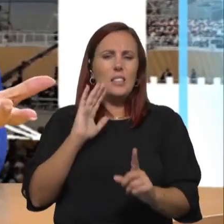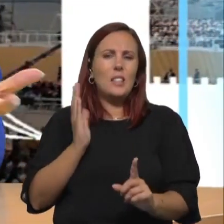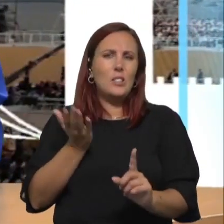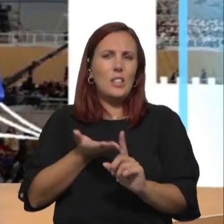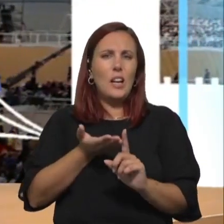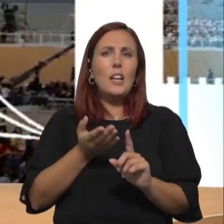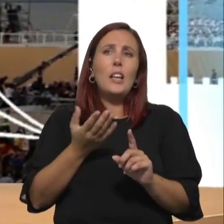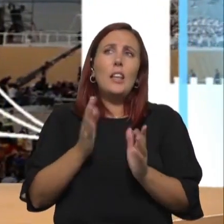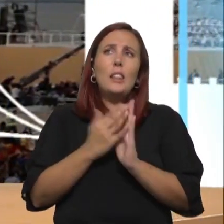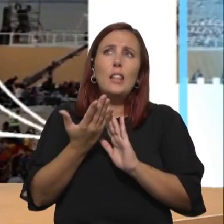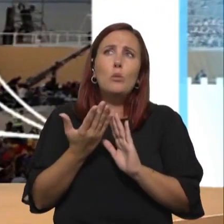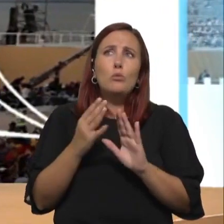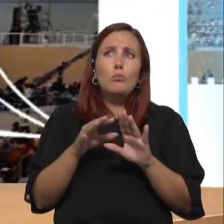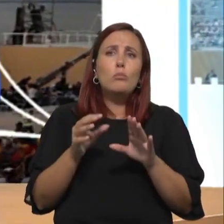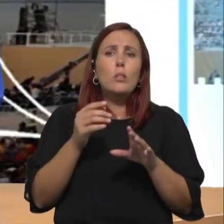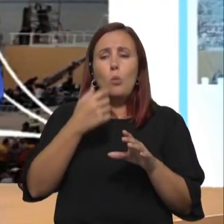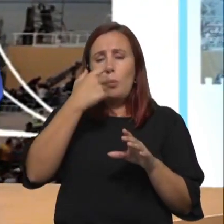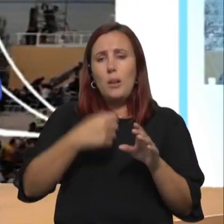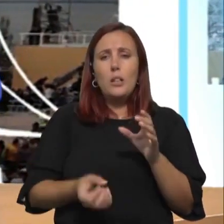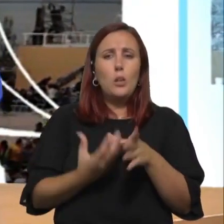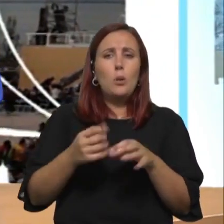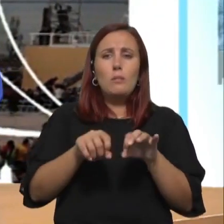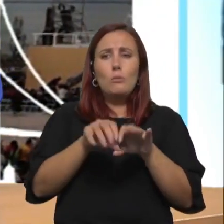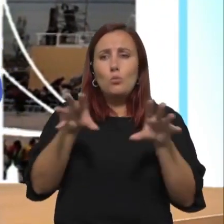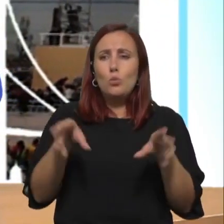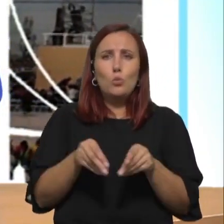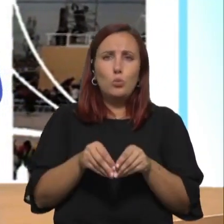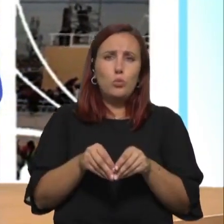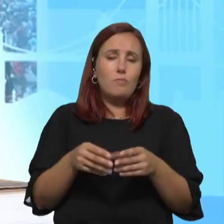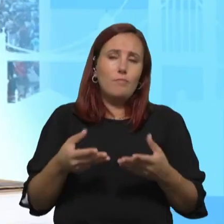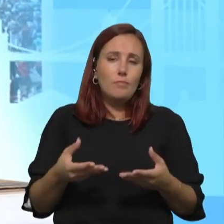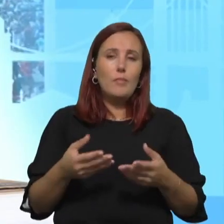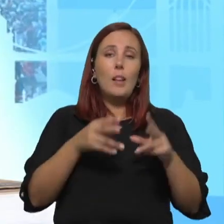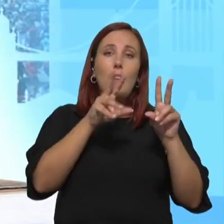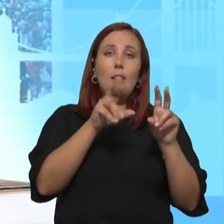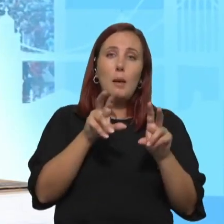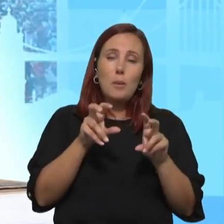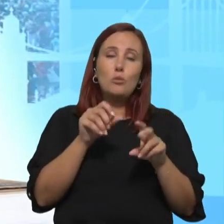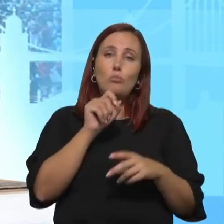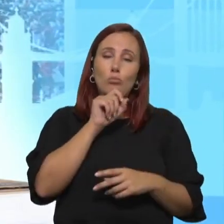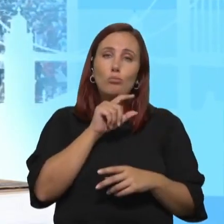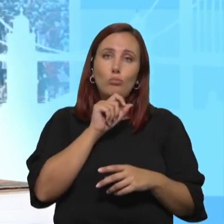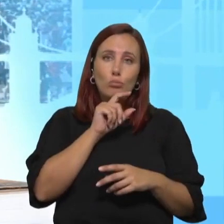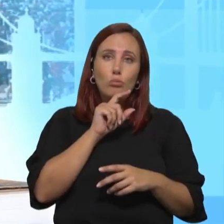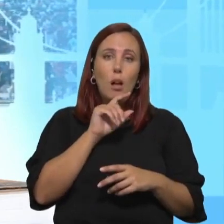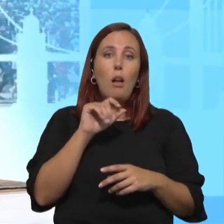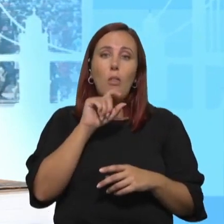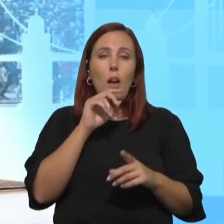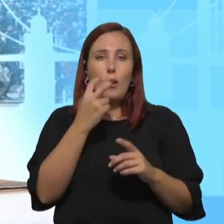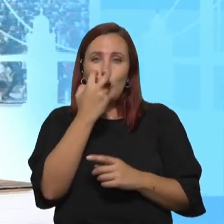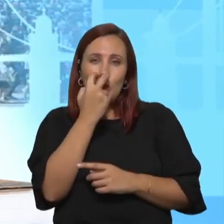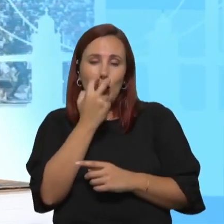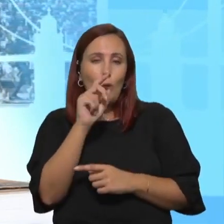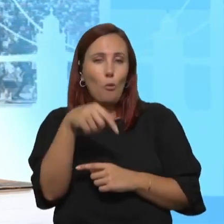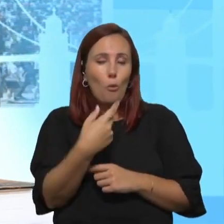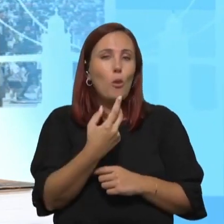como um todo. Portanto, a sua relação implica o todo. Não há como. Temas que, por certo, podem suscitar a curiosidade